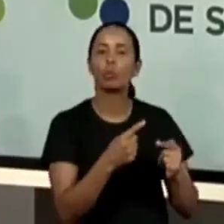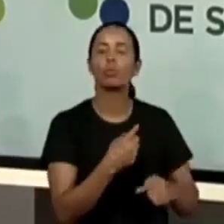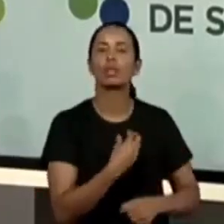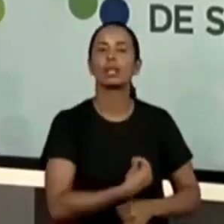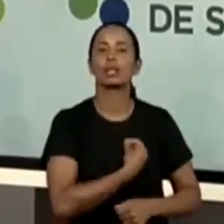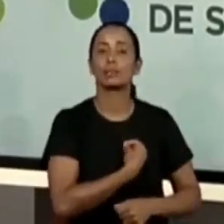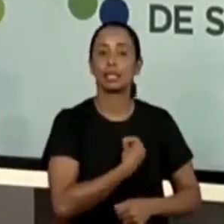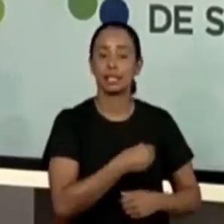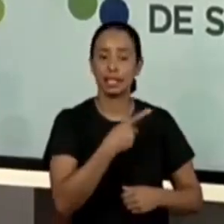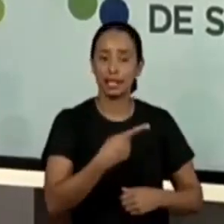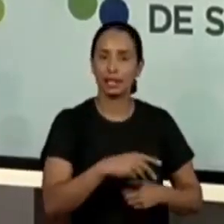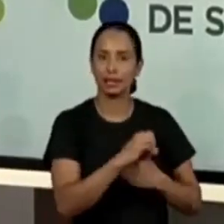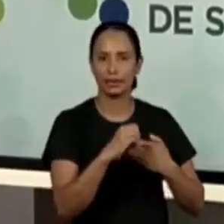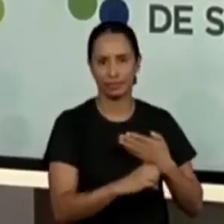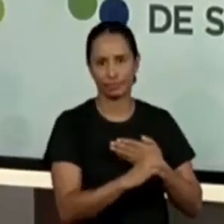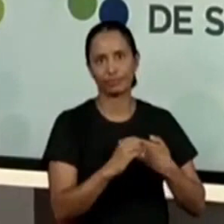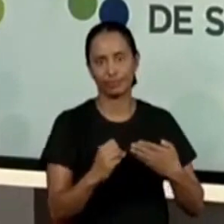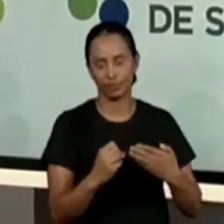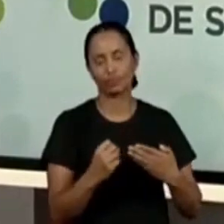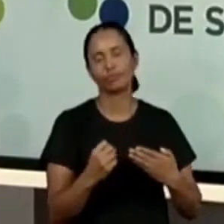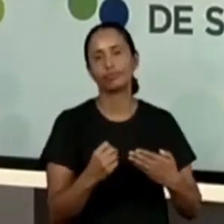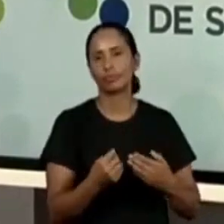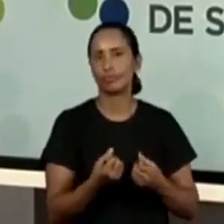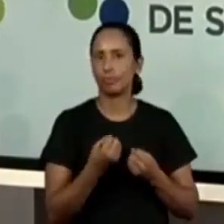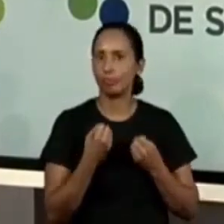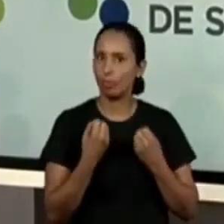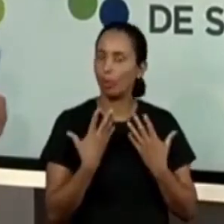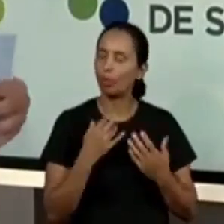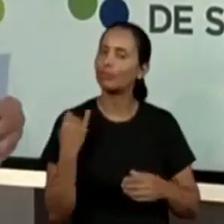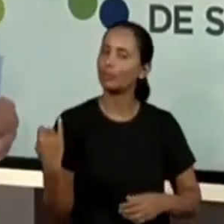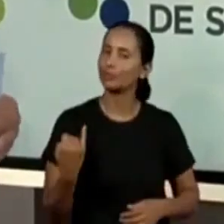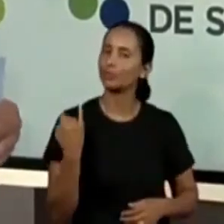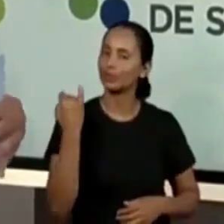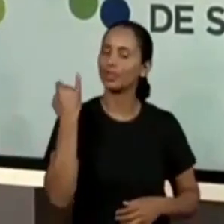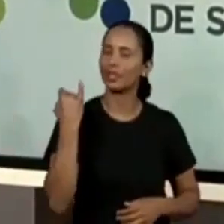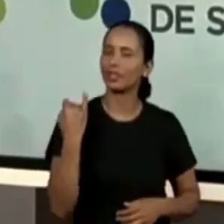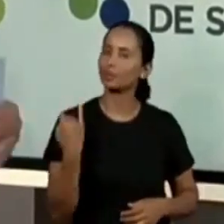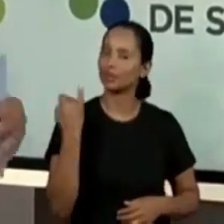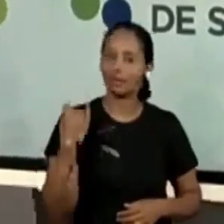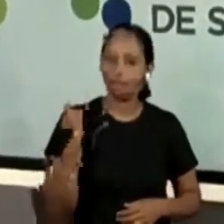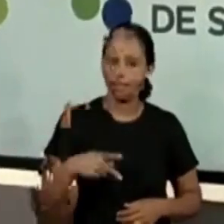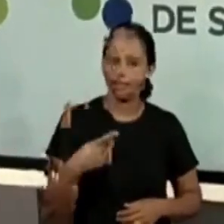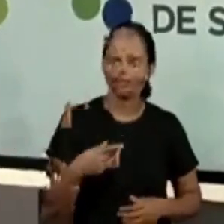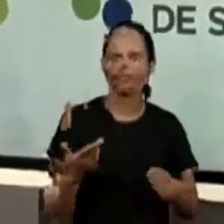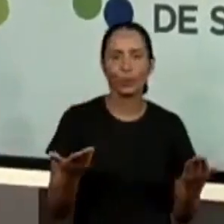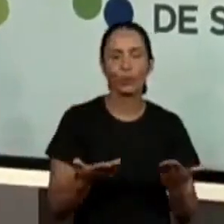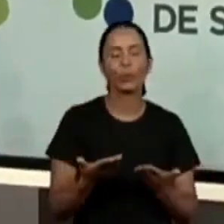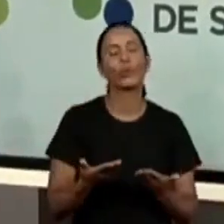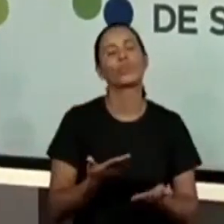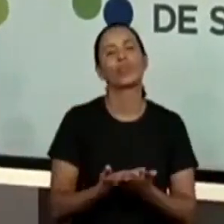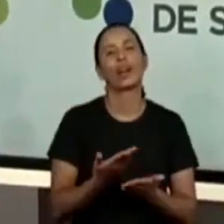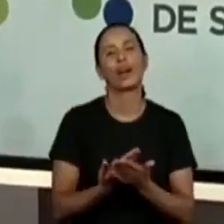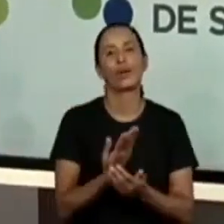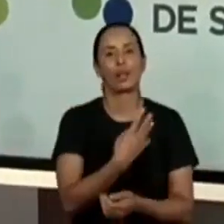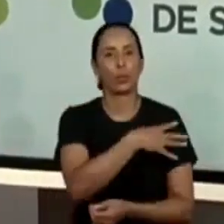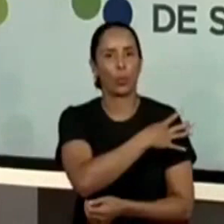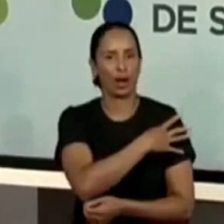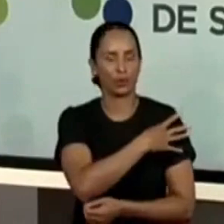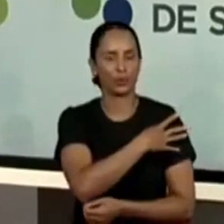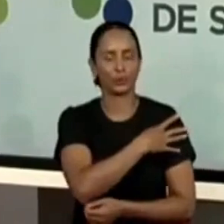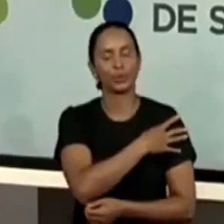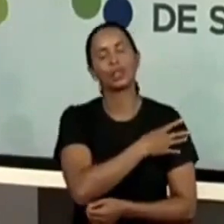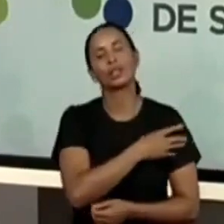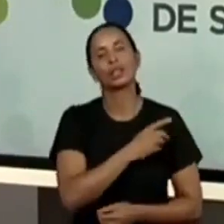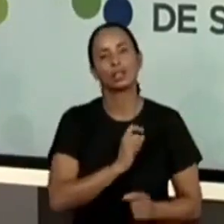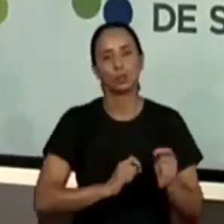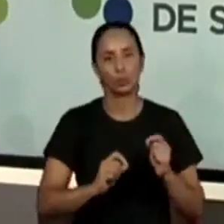fazer os exercícios, coloquem lá, que é sempre importante. Então, estou aqui hoje nessa aula do 4º ano aqui com vocês para falar